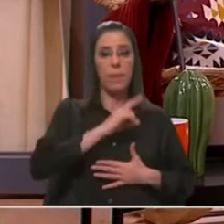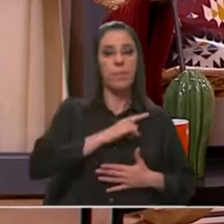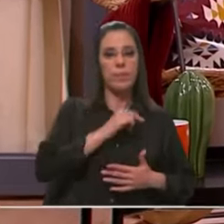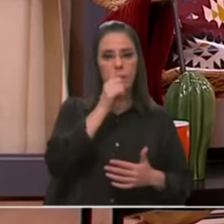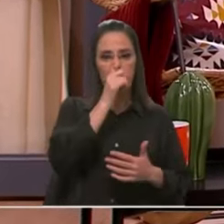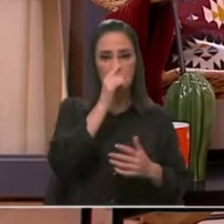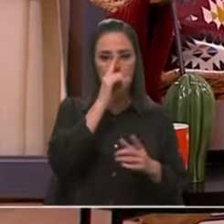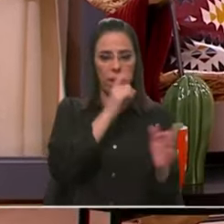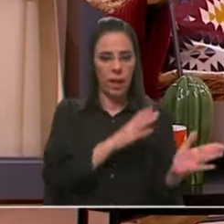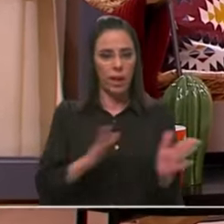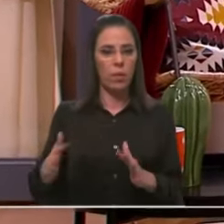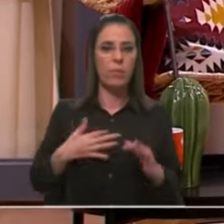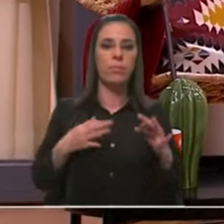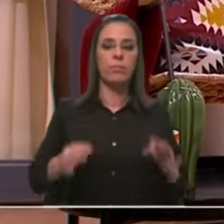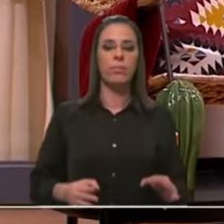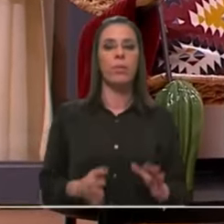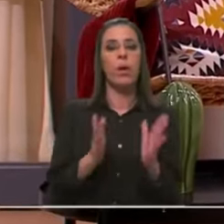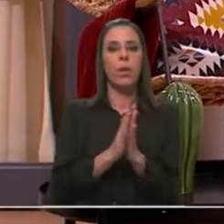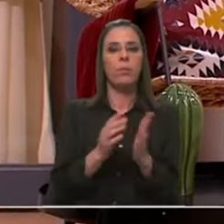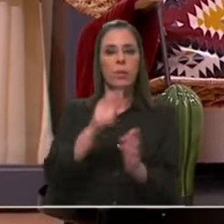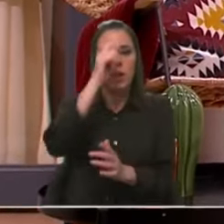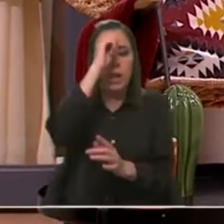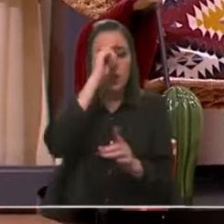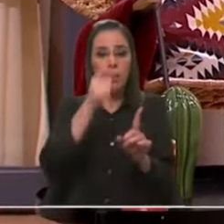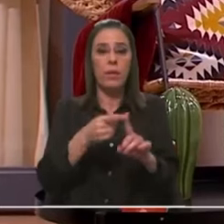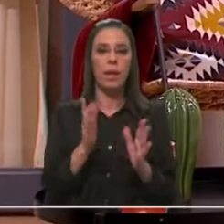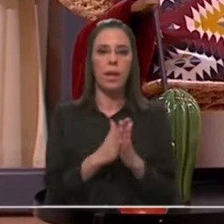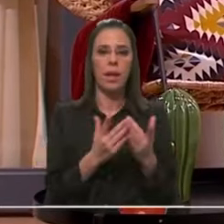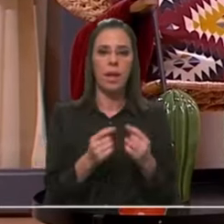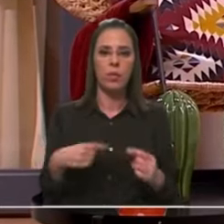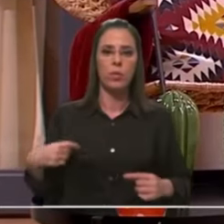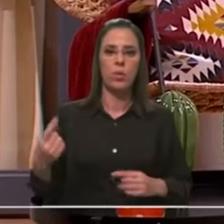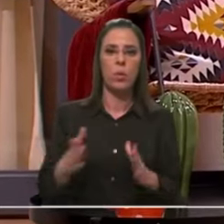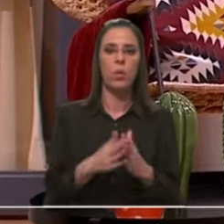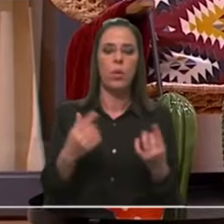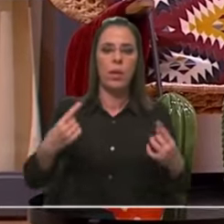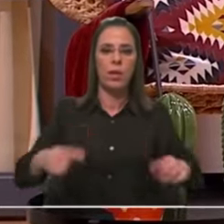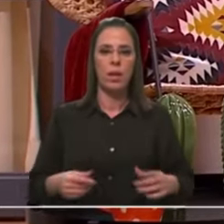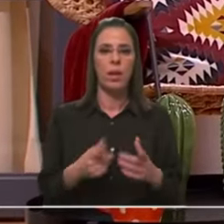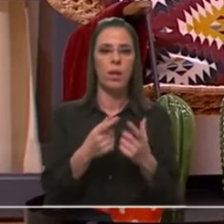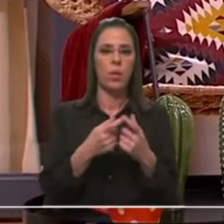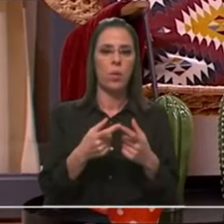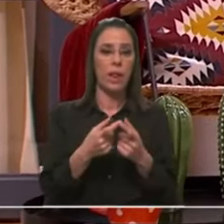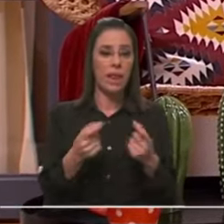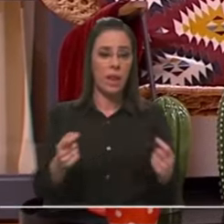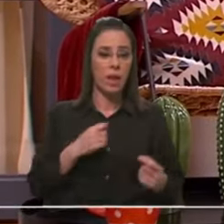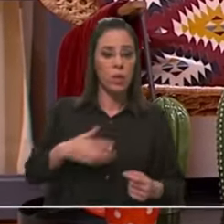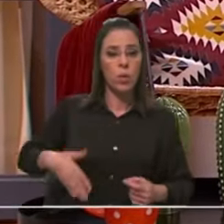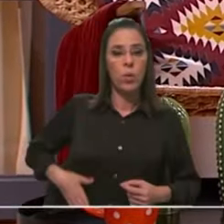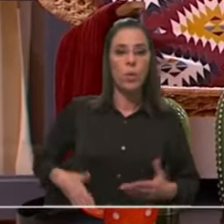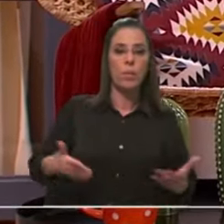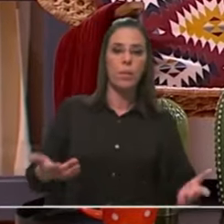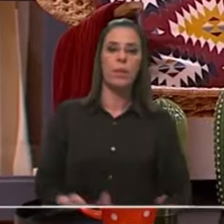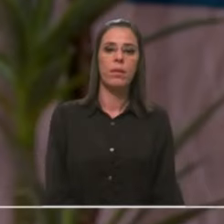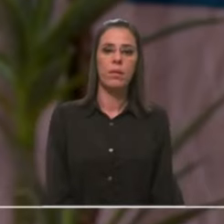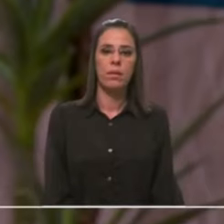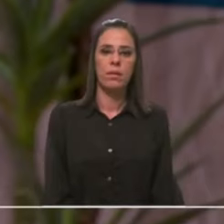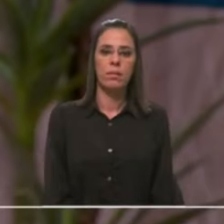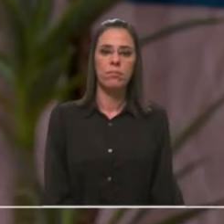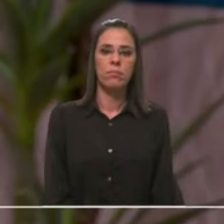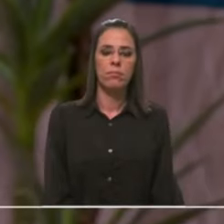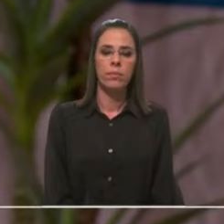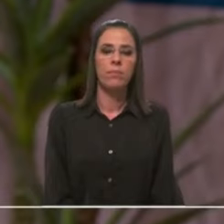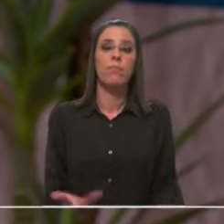uma coisa ritual eu sou mesmo uma pessoa bastante religiosa respeito quem não é todos os dias todos os dias tenho sempre um terço comigo tenho sempre H